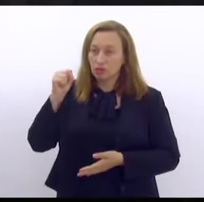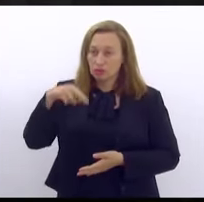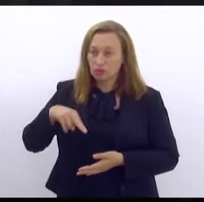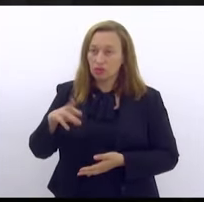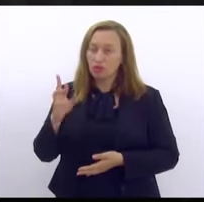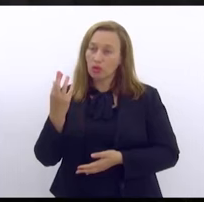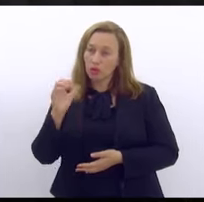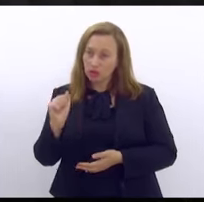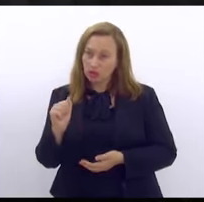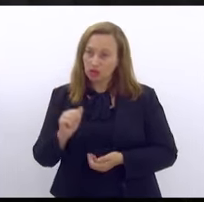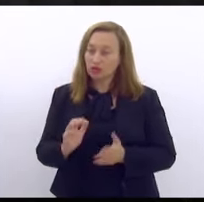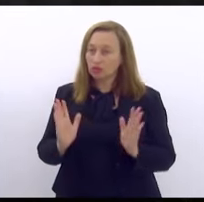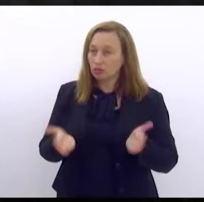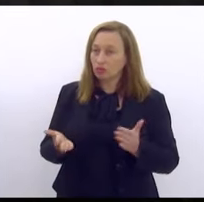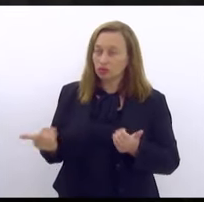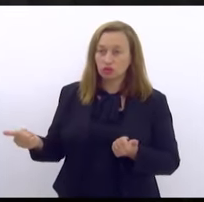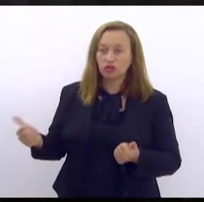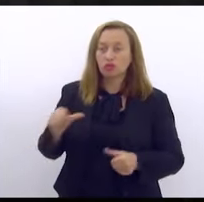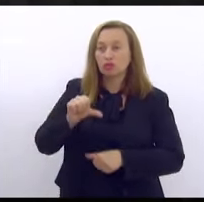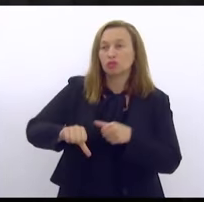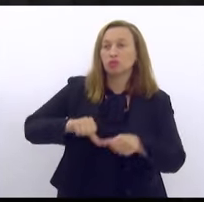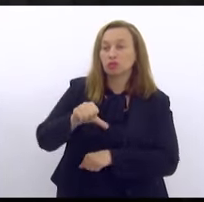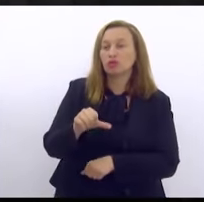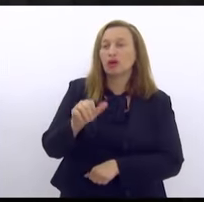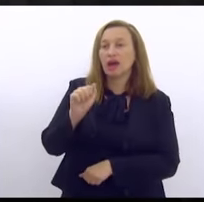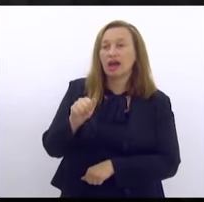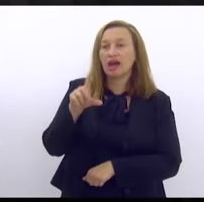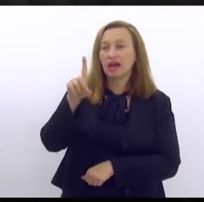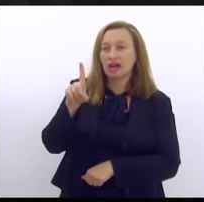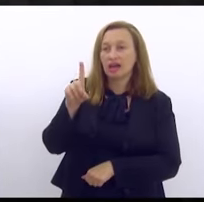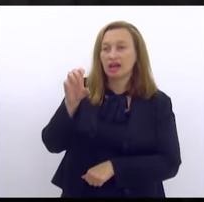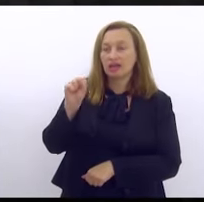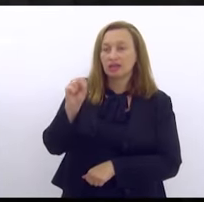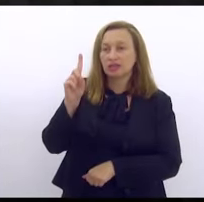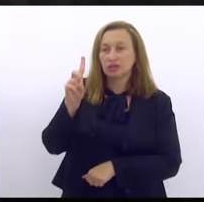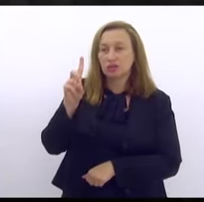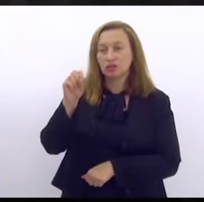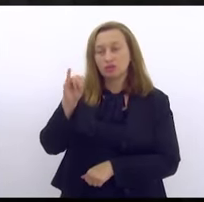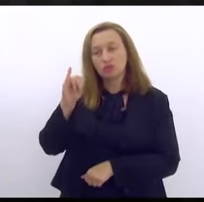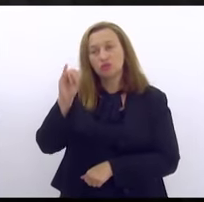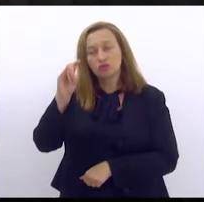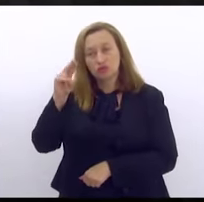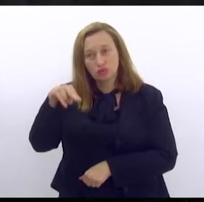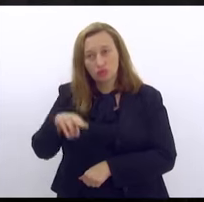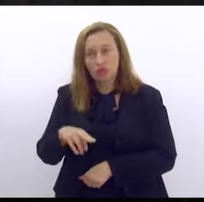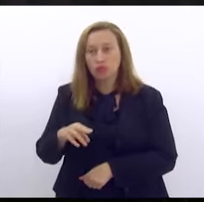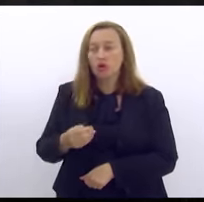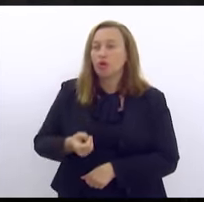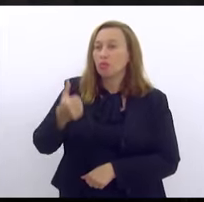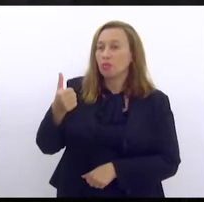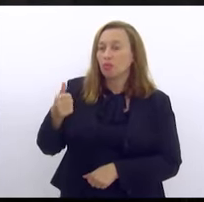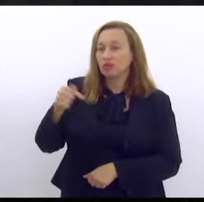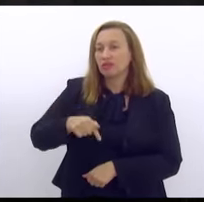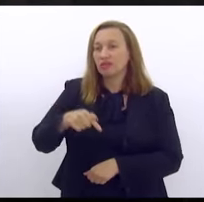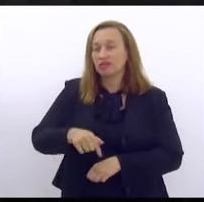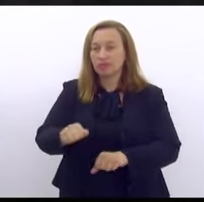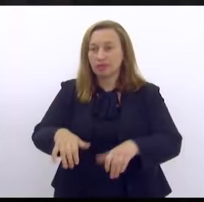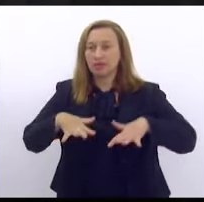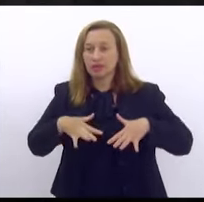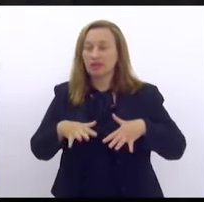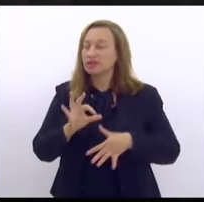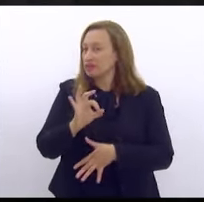é mais secretário, e o secretário Adilson, que ainda há pouco estava aqui em plenário,